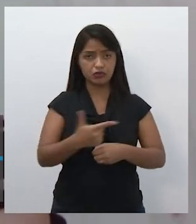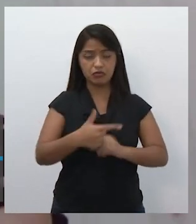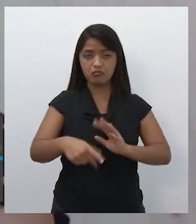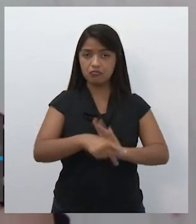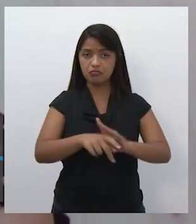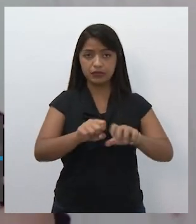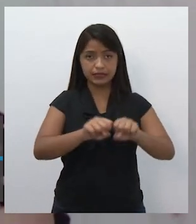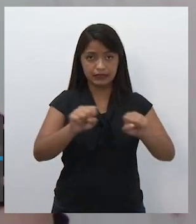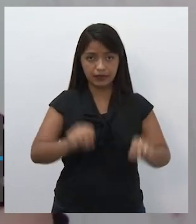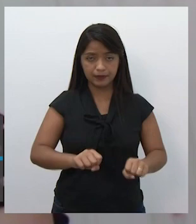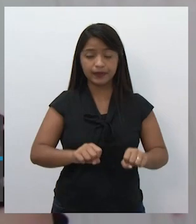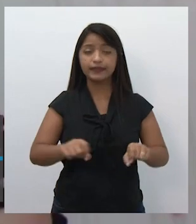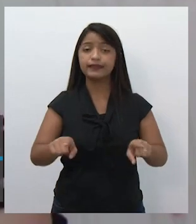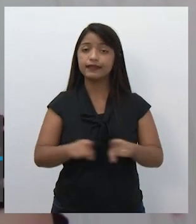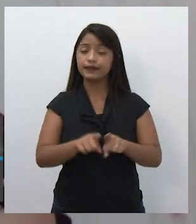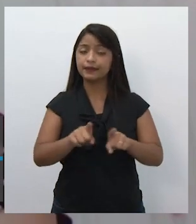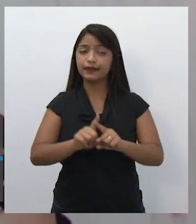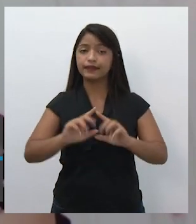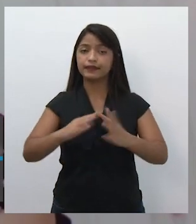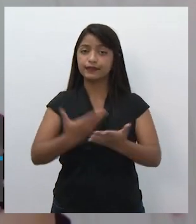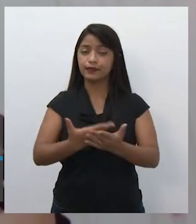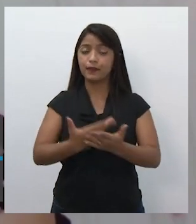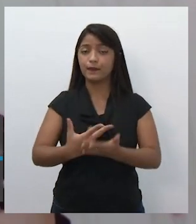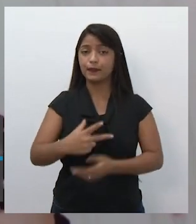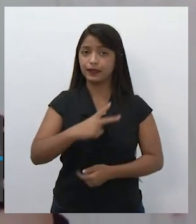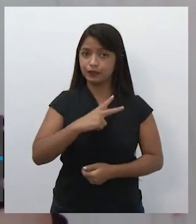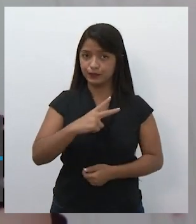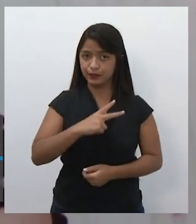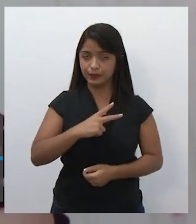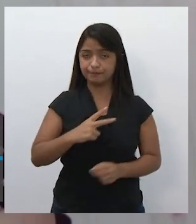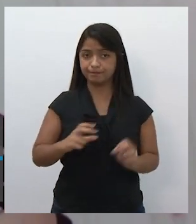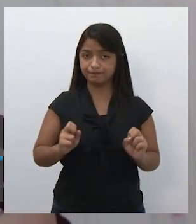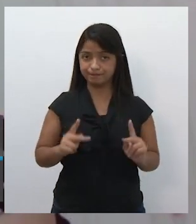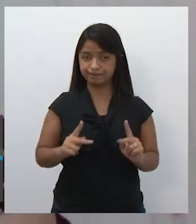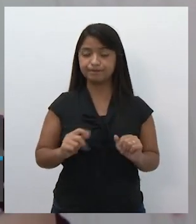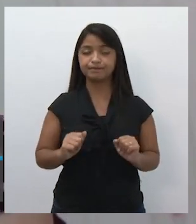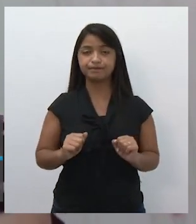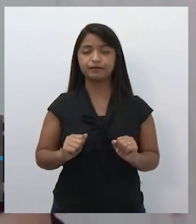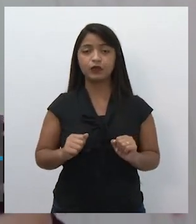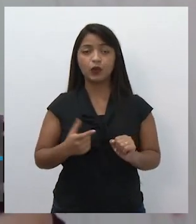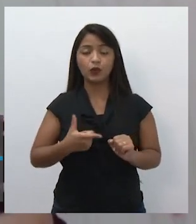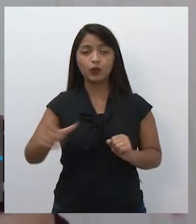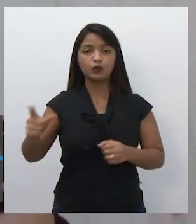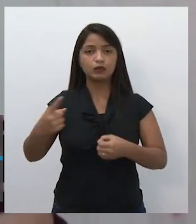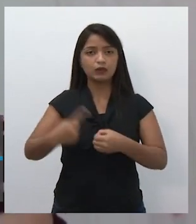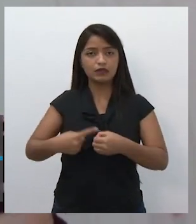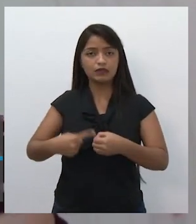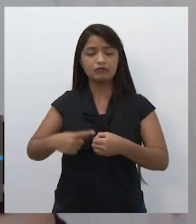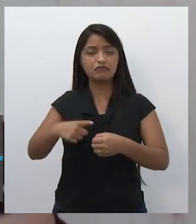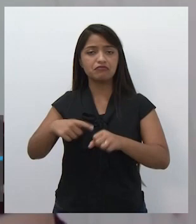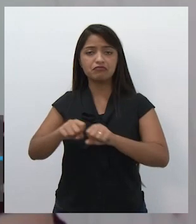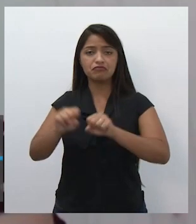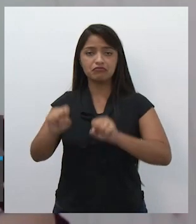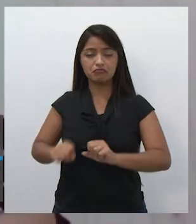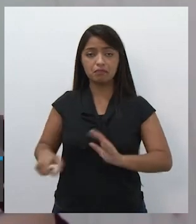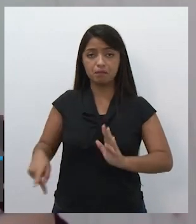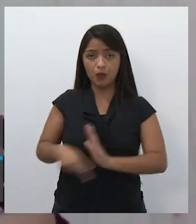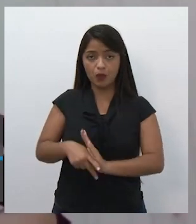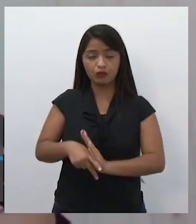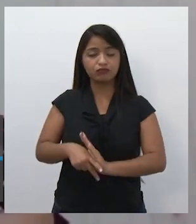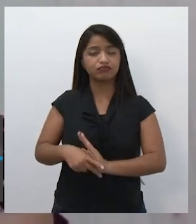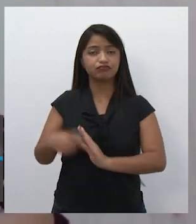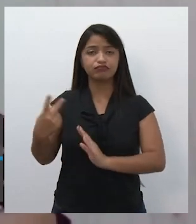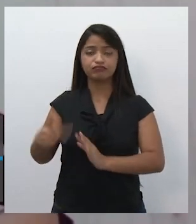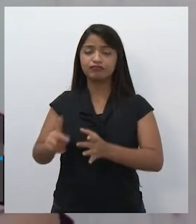particular. Os municípios que têm sistema próprio, eles têm a liberdade de construir os seus próprios currículos,